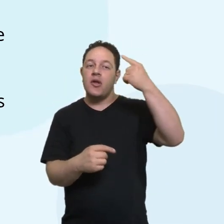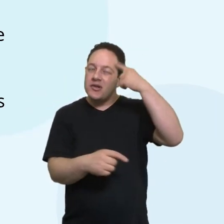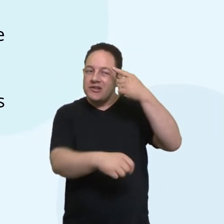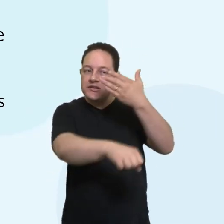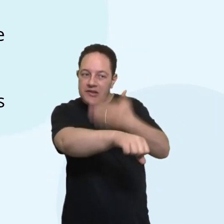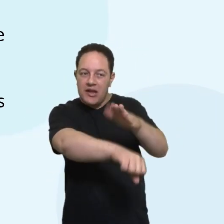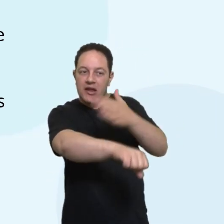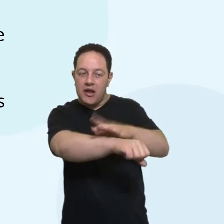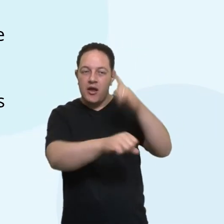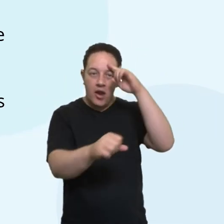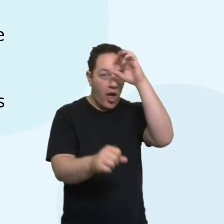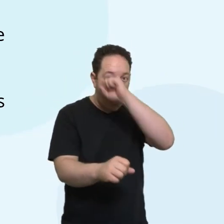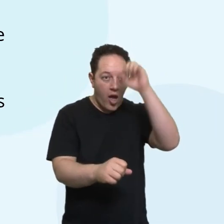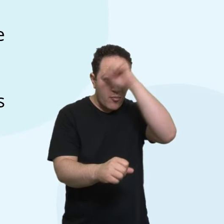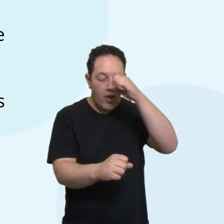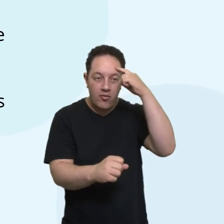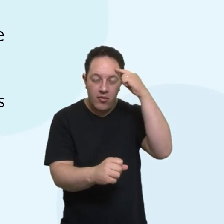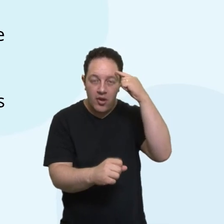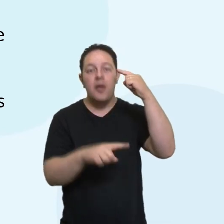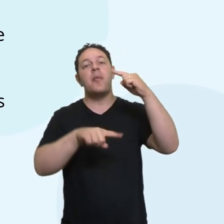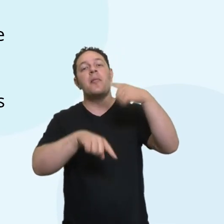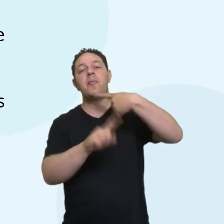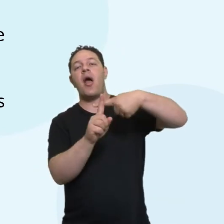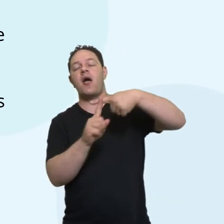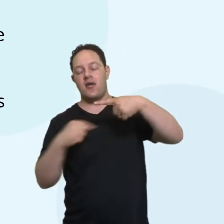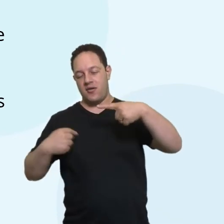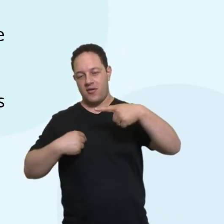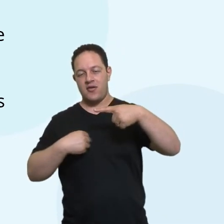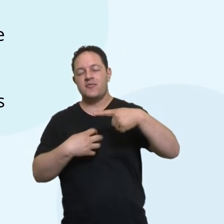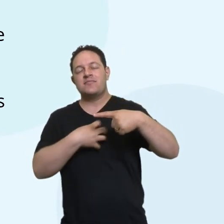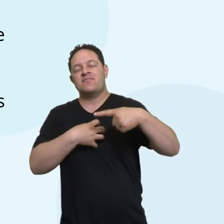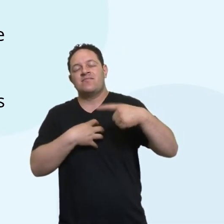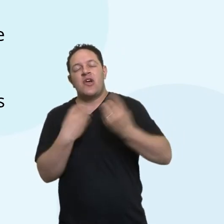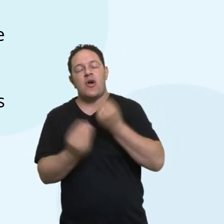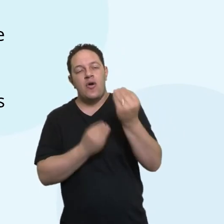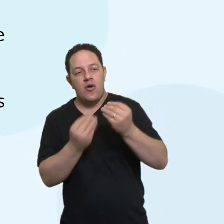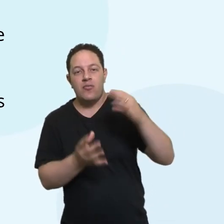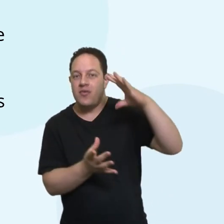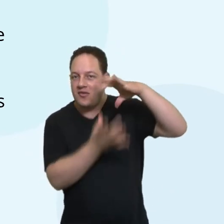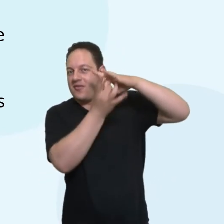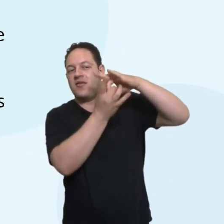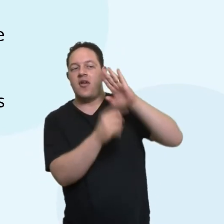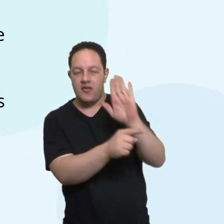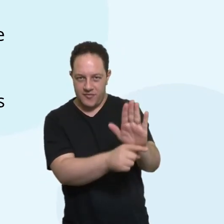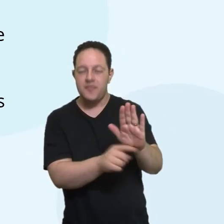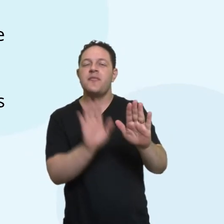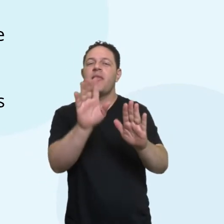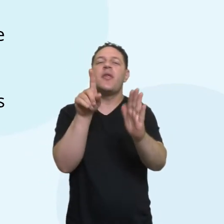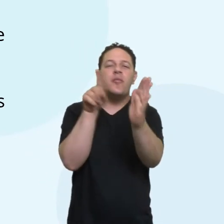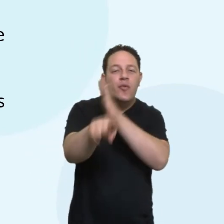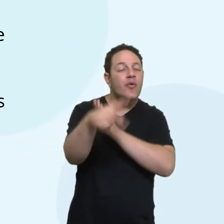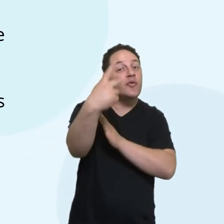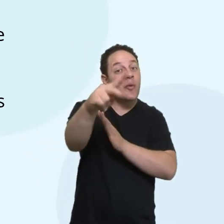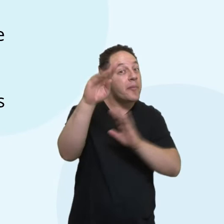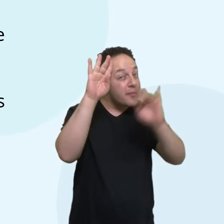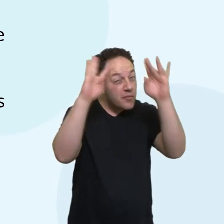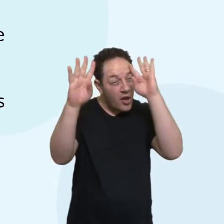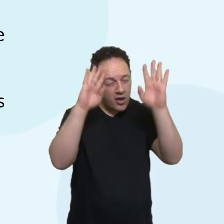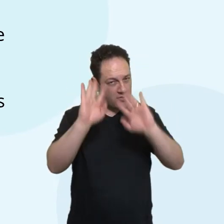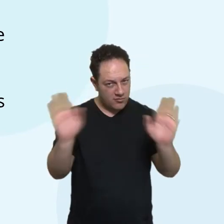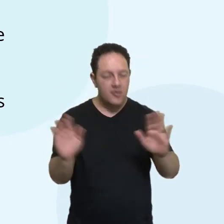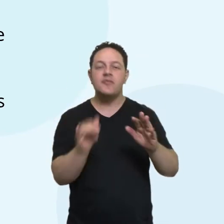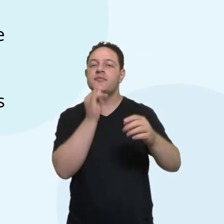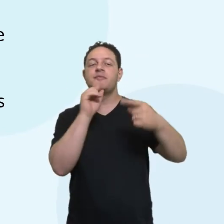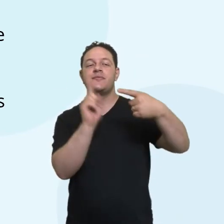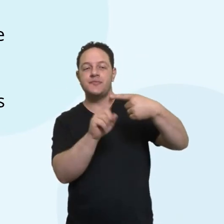contemplado aí é uma das premissas aí do nosso currículo em Ação Tá bom então por exemplo duas perguntas que a atenção de que